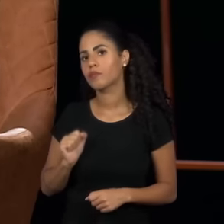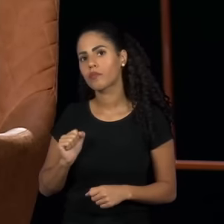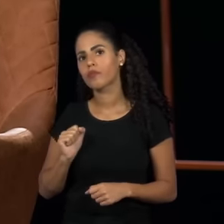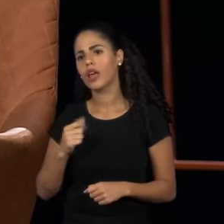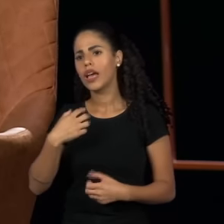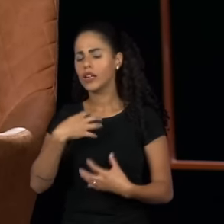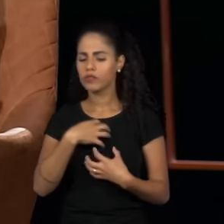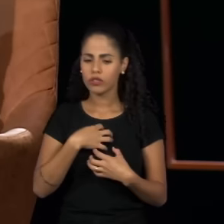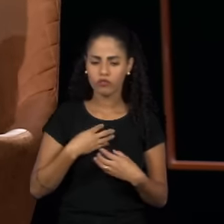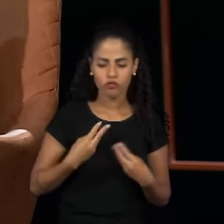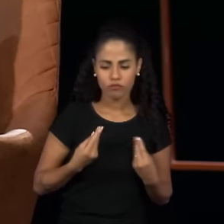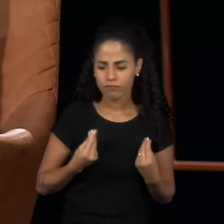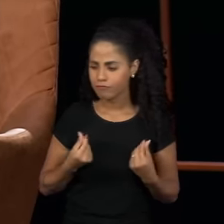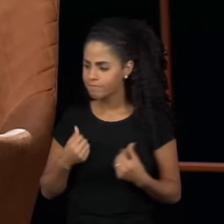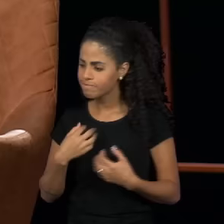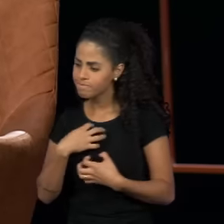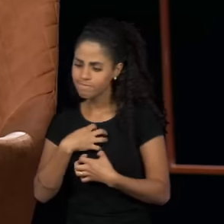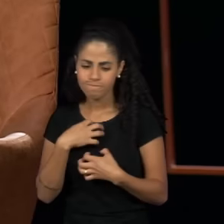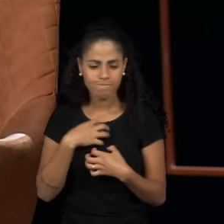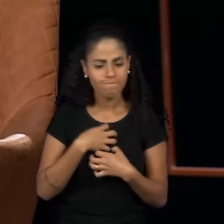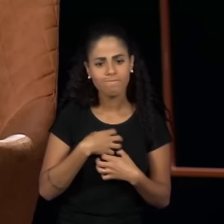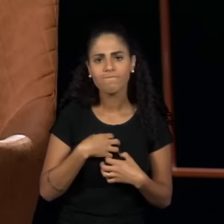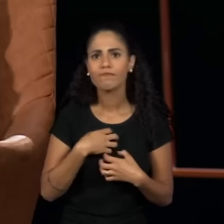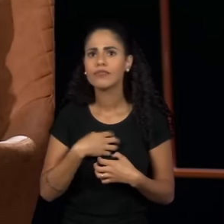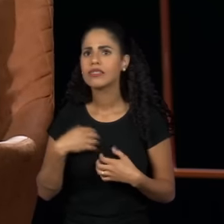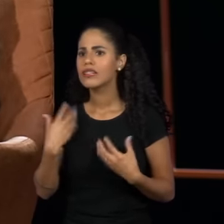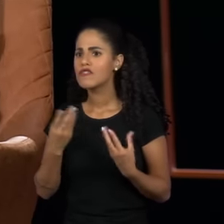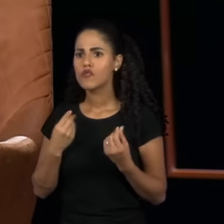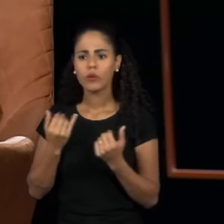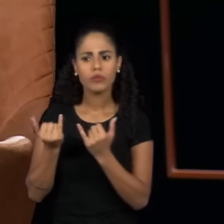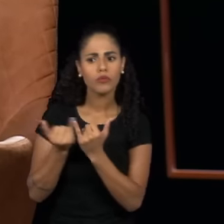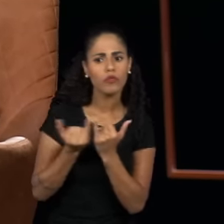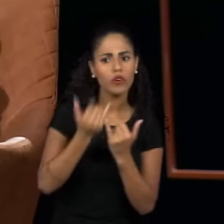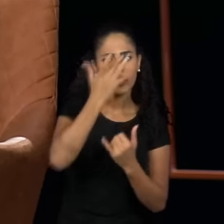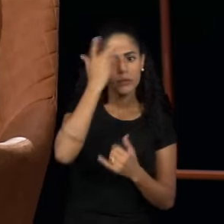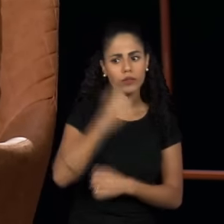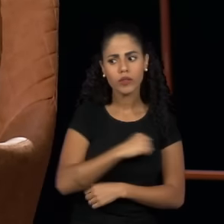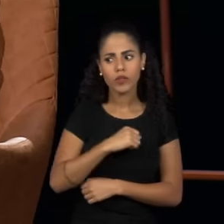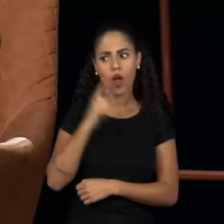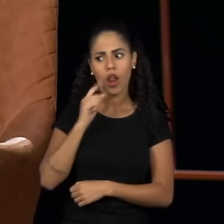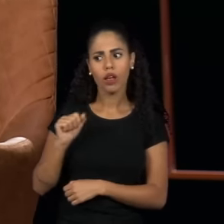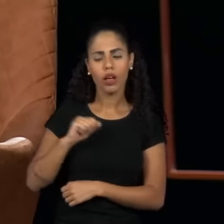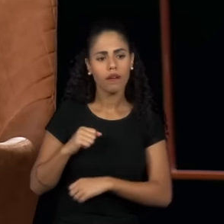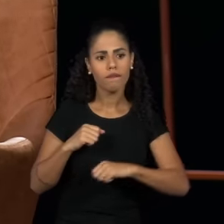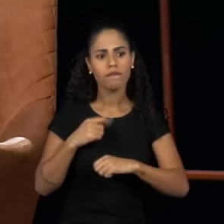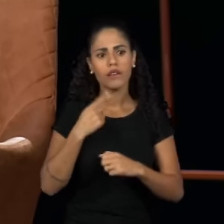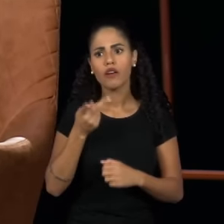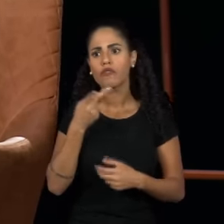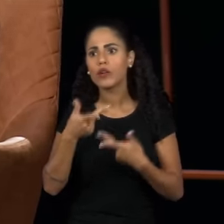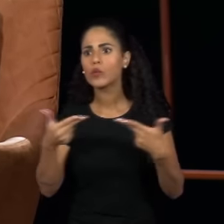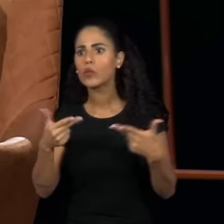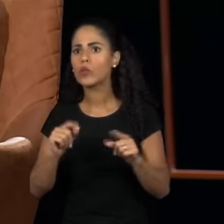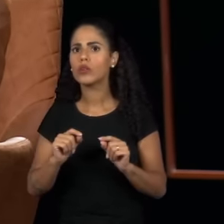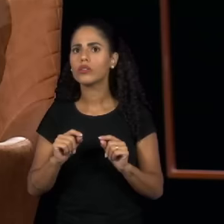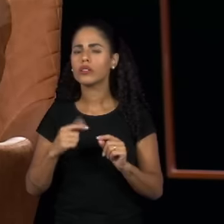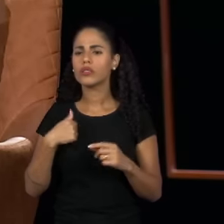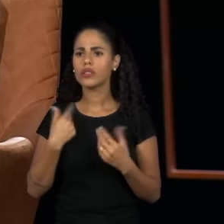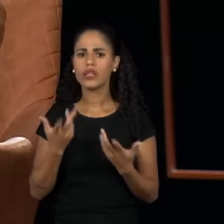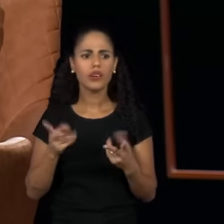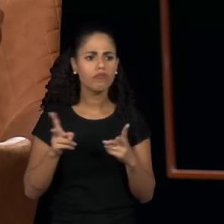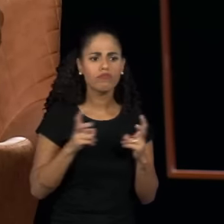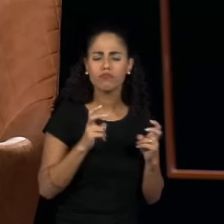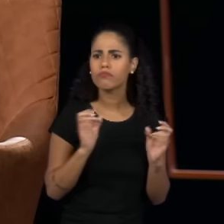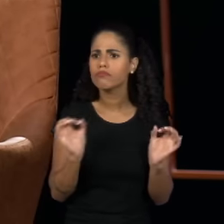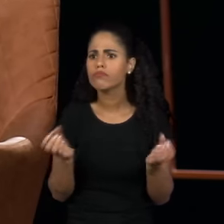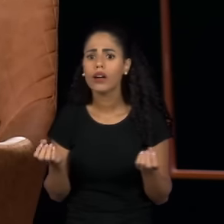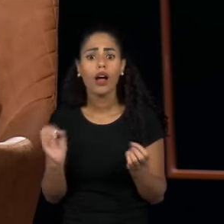eu já senti um certo, umas fofocas, umas pessoas se cutucando, falando coisas quando acabou o teste. Aí, eu não sei